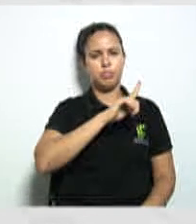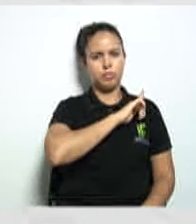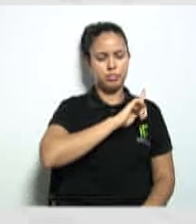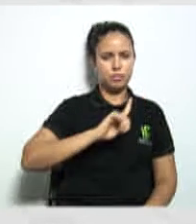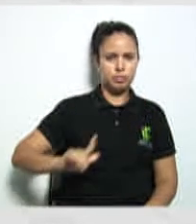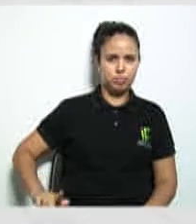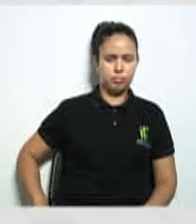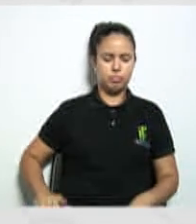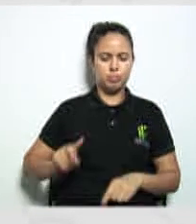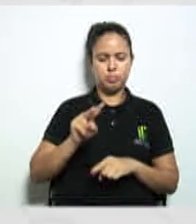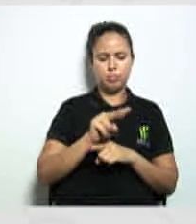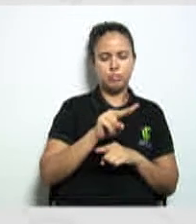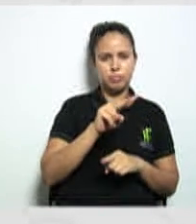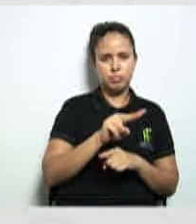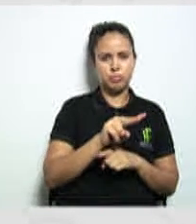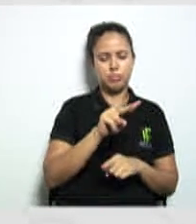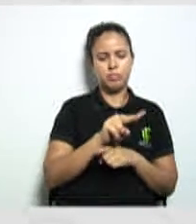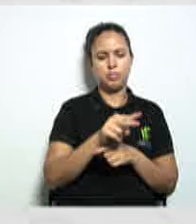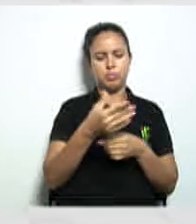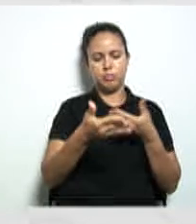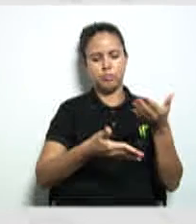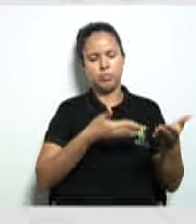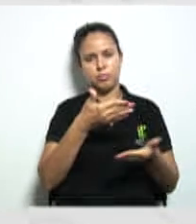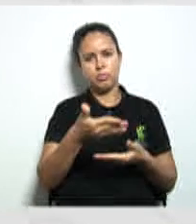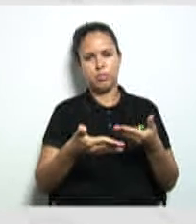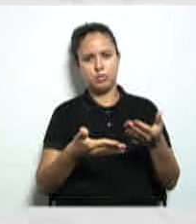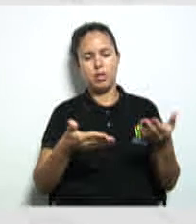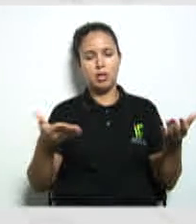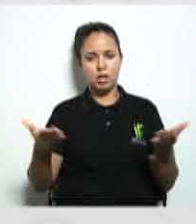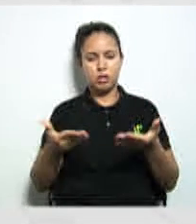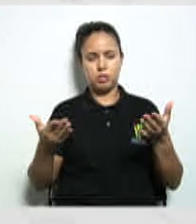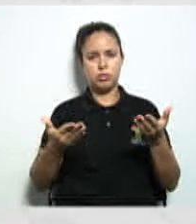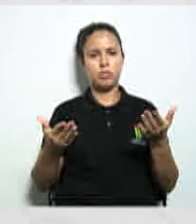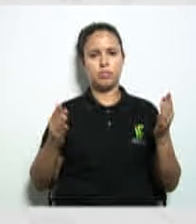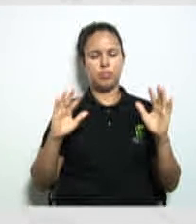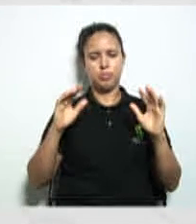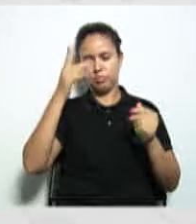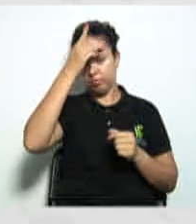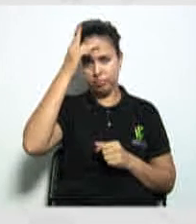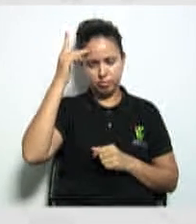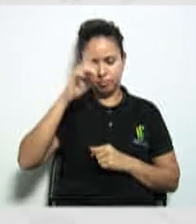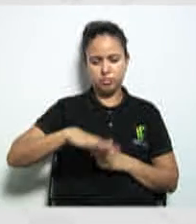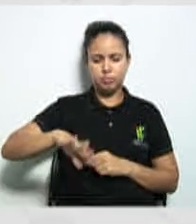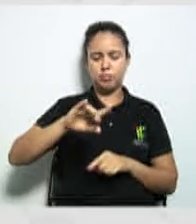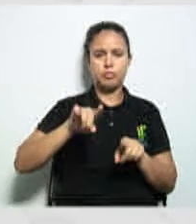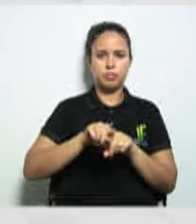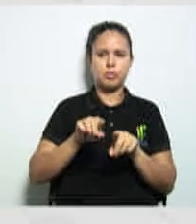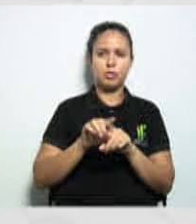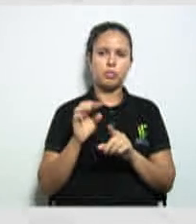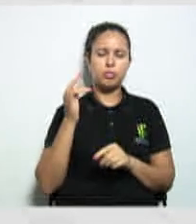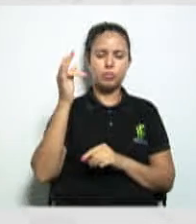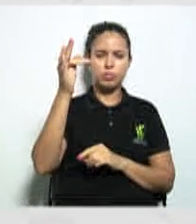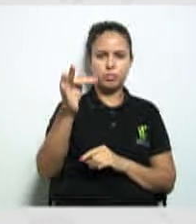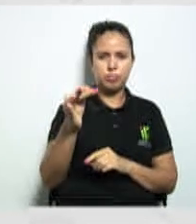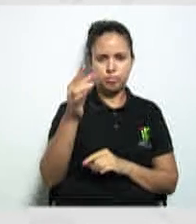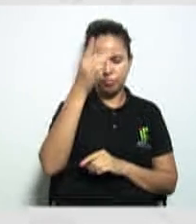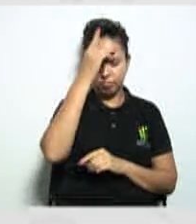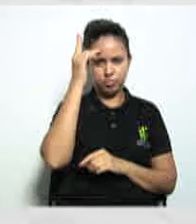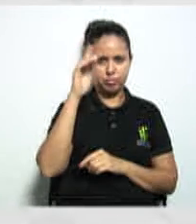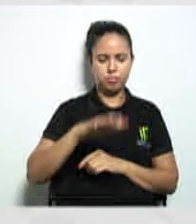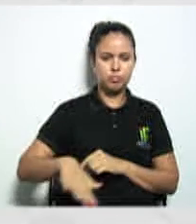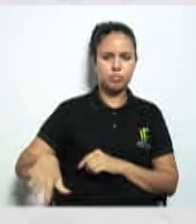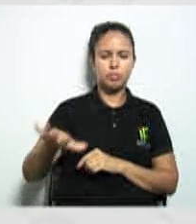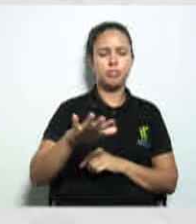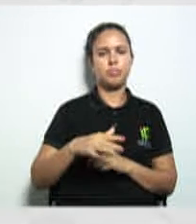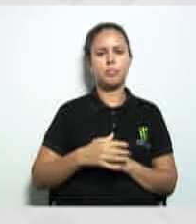e preservá-lo para as presentes e as futuras gerações. Olha só, eu quero deixar os